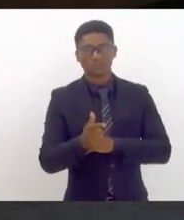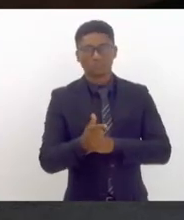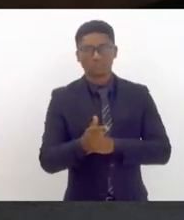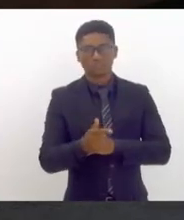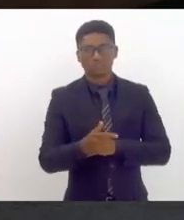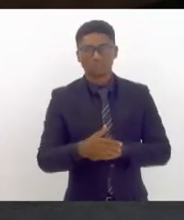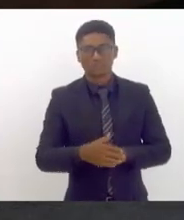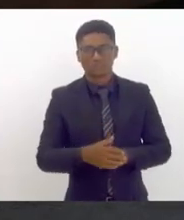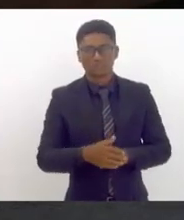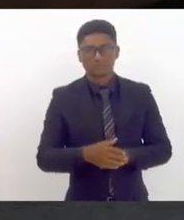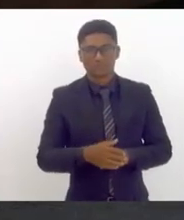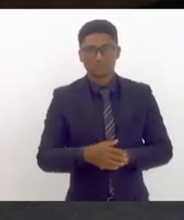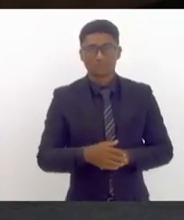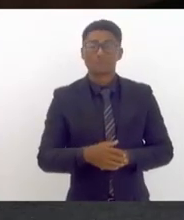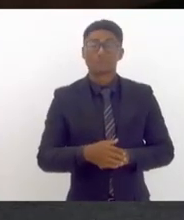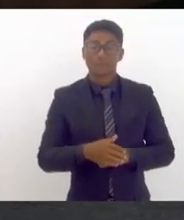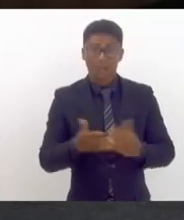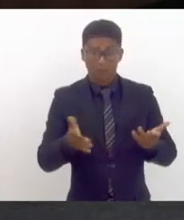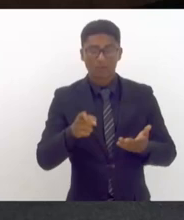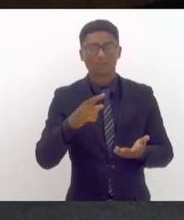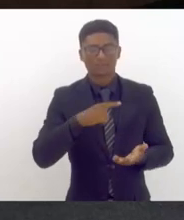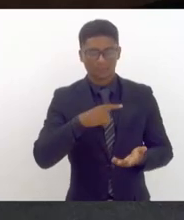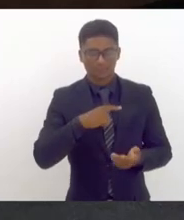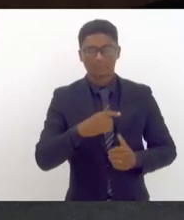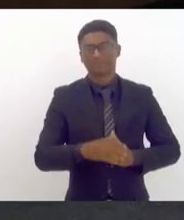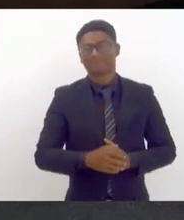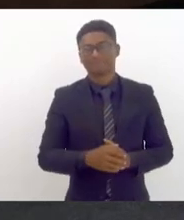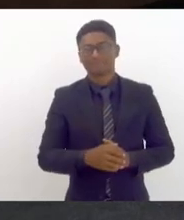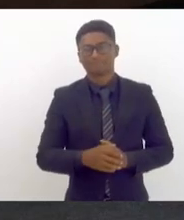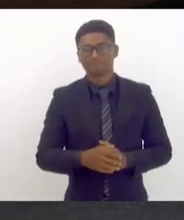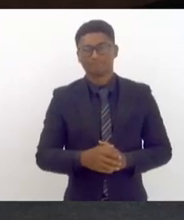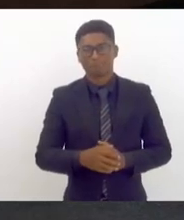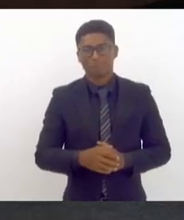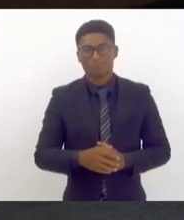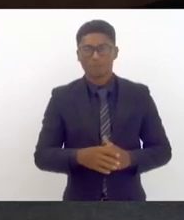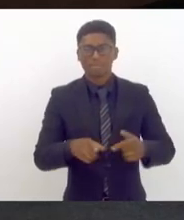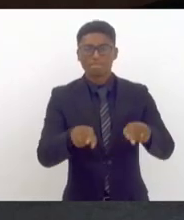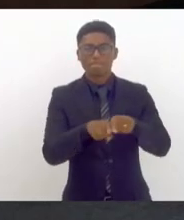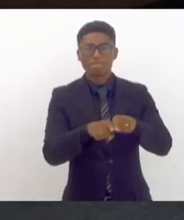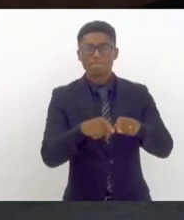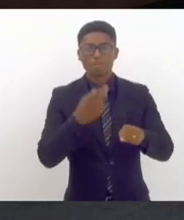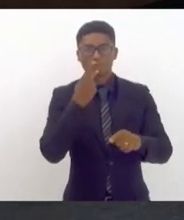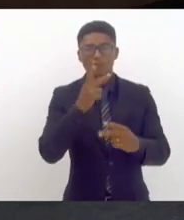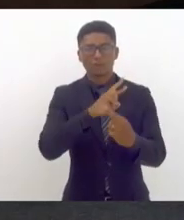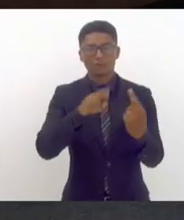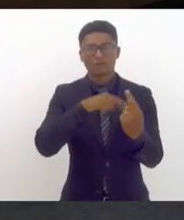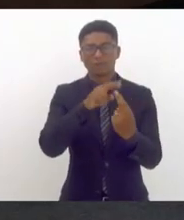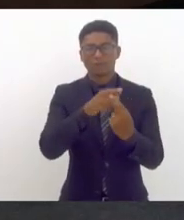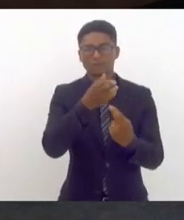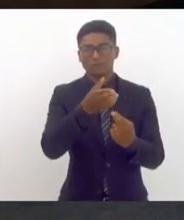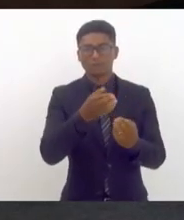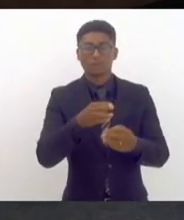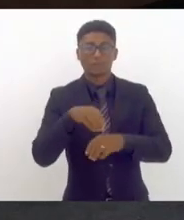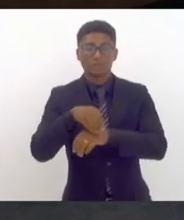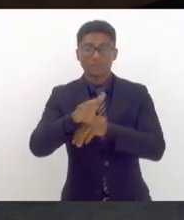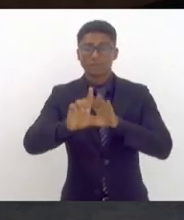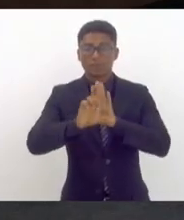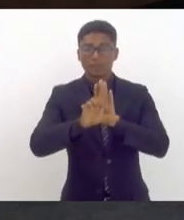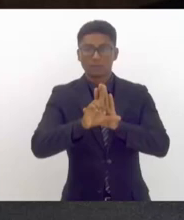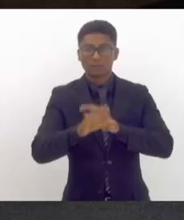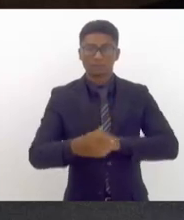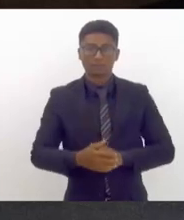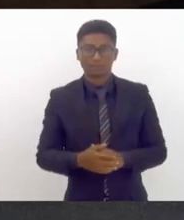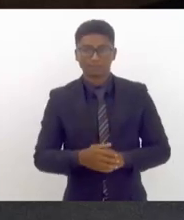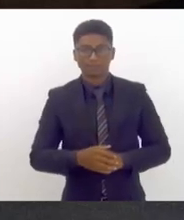queria fazer registro aqui. E dizer que eu queria fazer uma referência a essa indicação legislativa do deputado, do então deputado